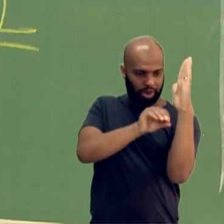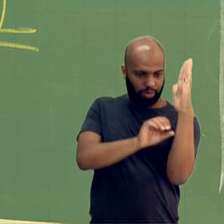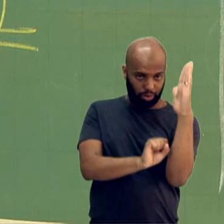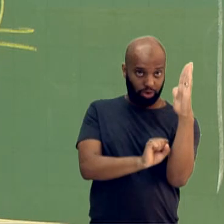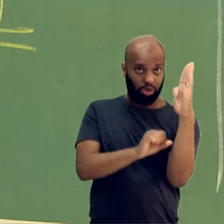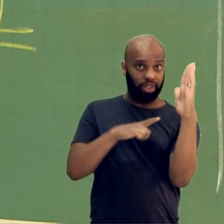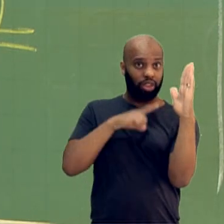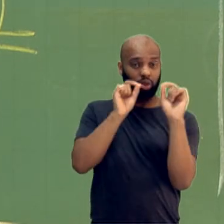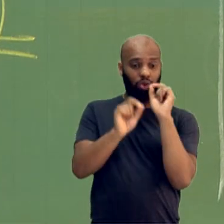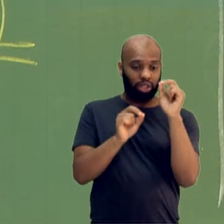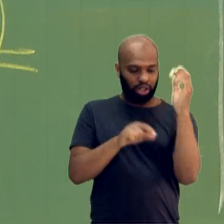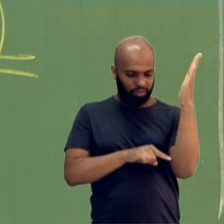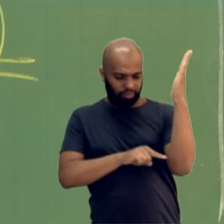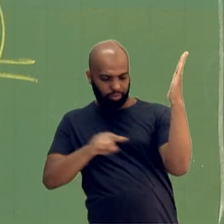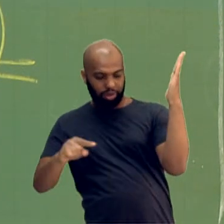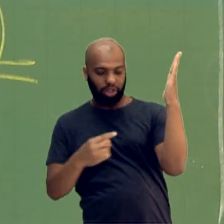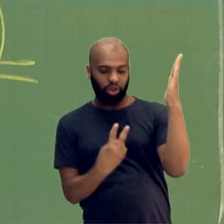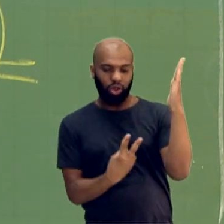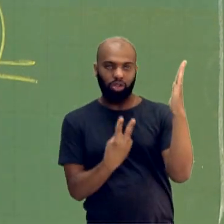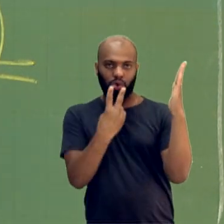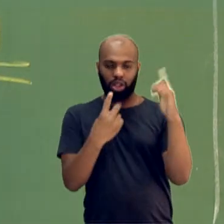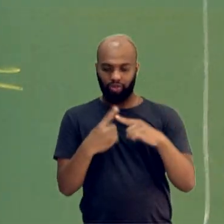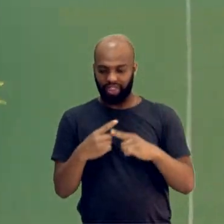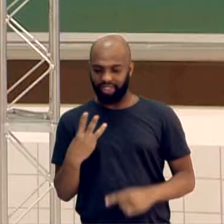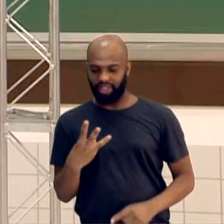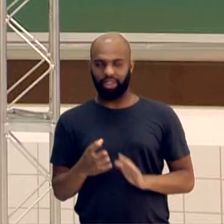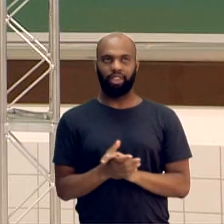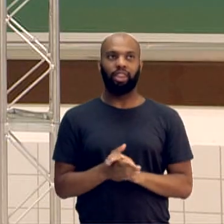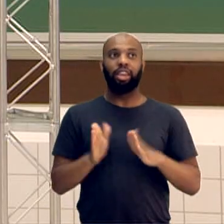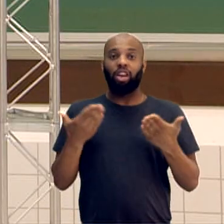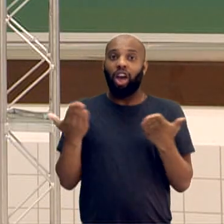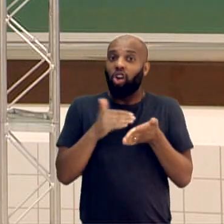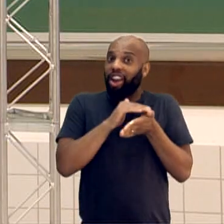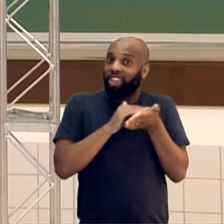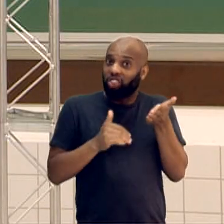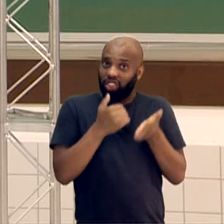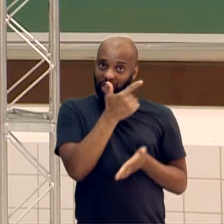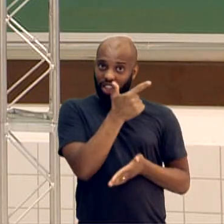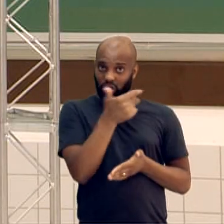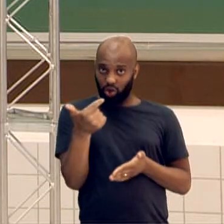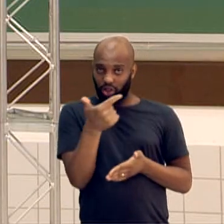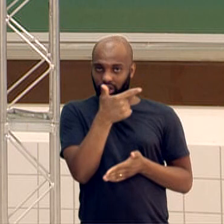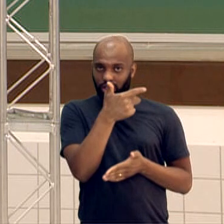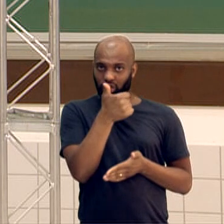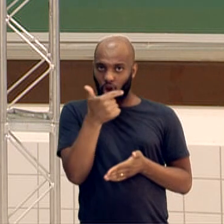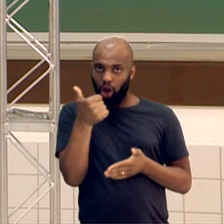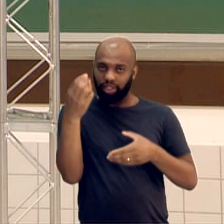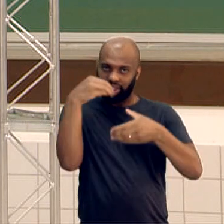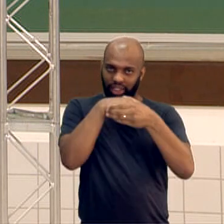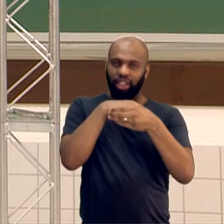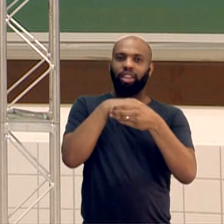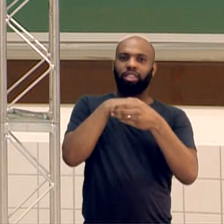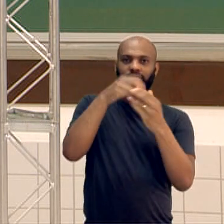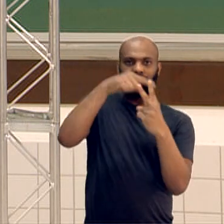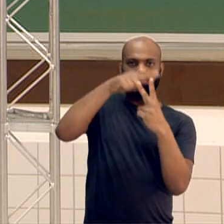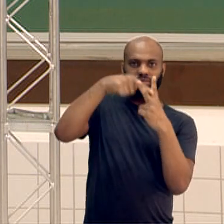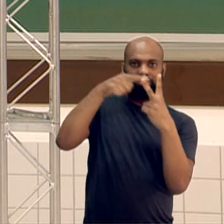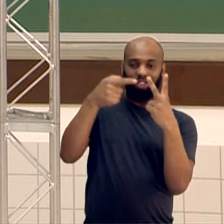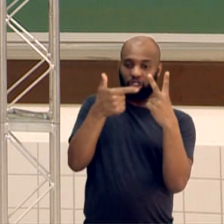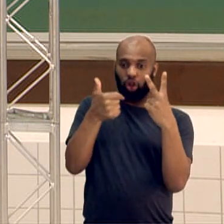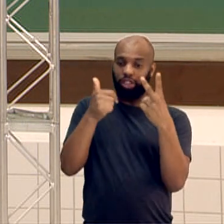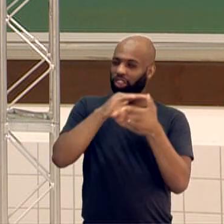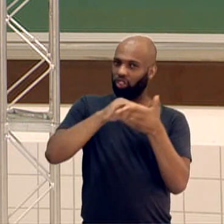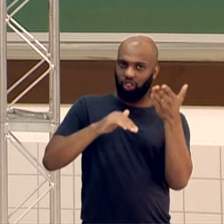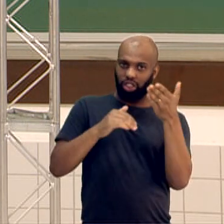vezes 3, ok? Na decomposição dos fatores primos. E vamos então substituir aqui dentro do radical. 2